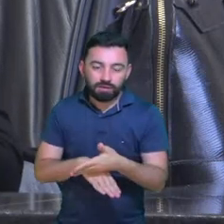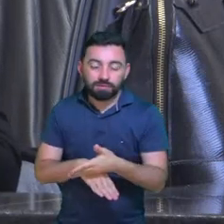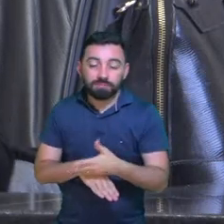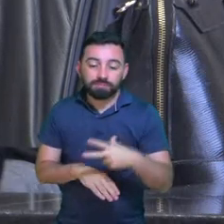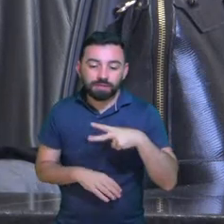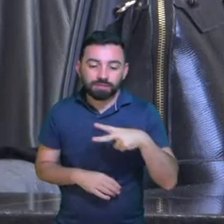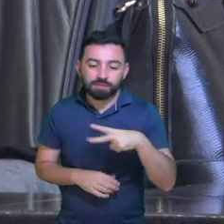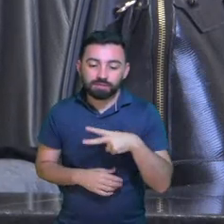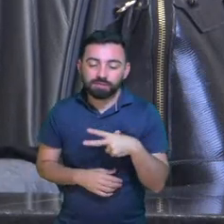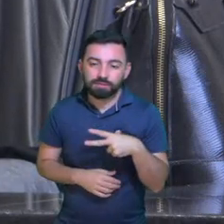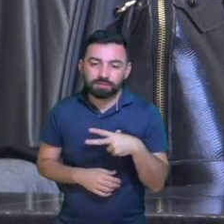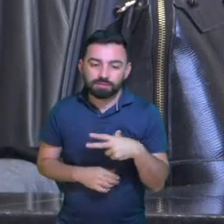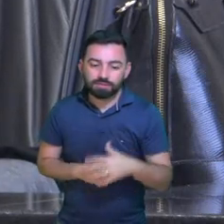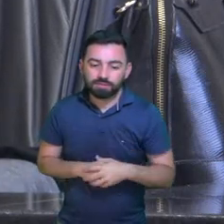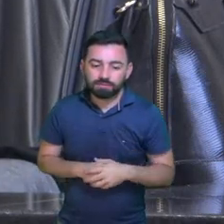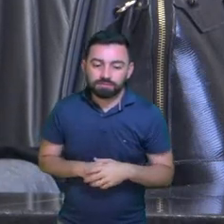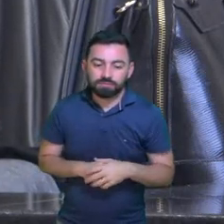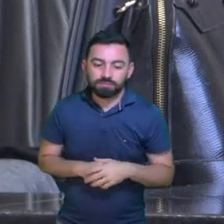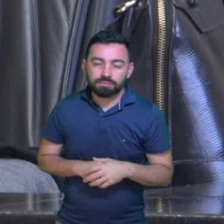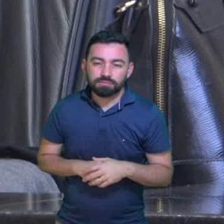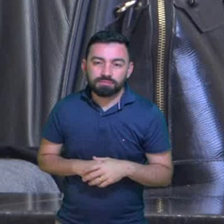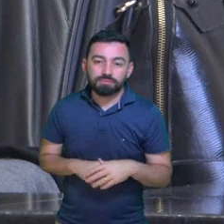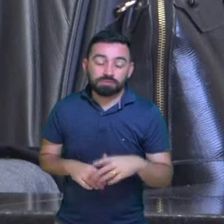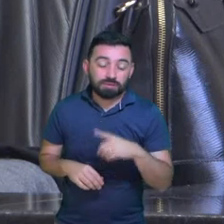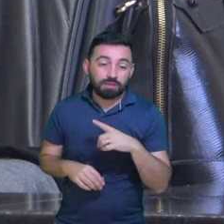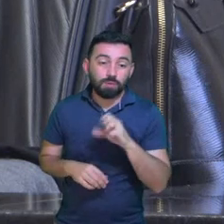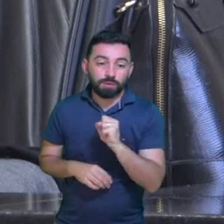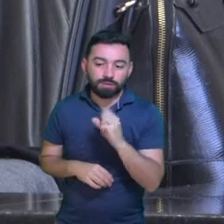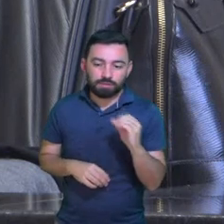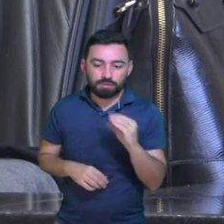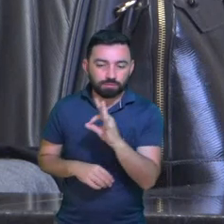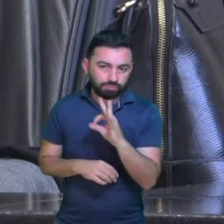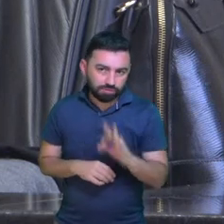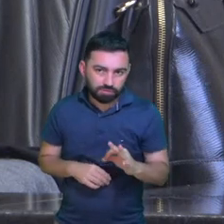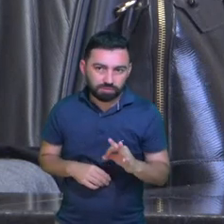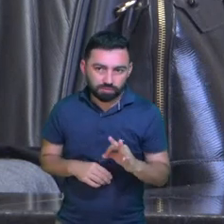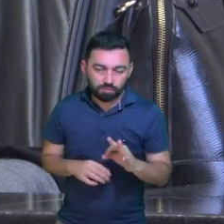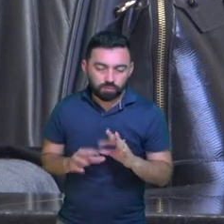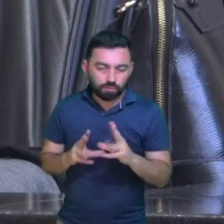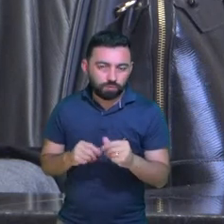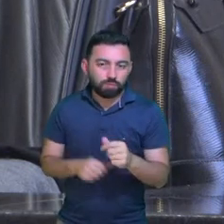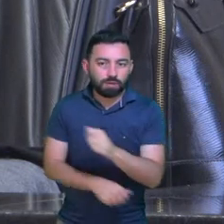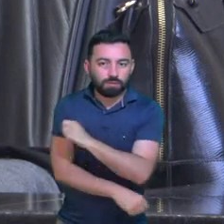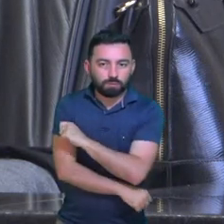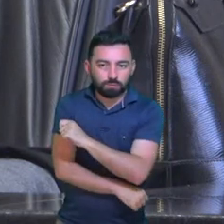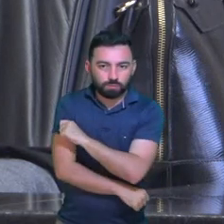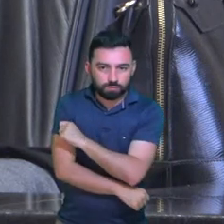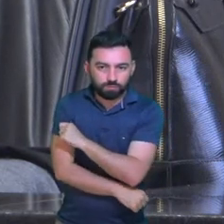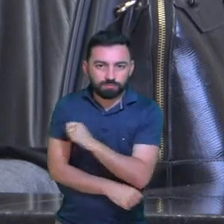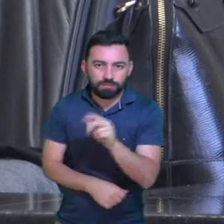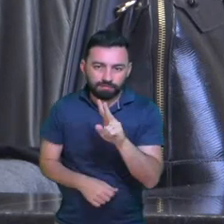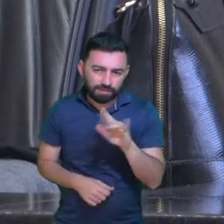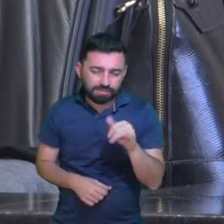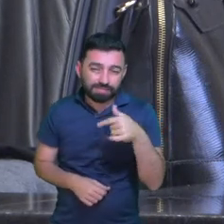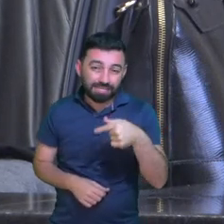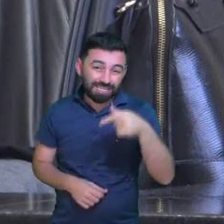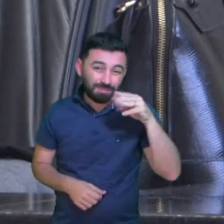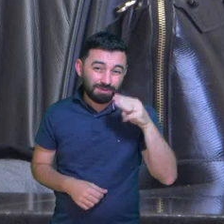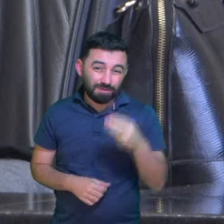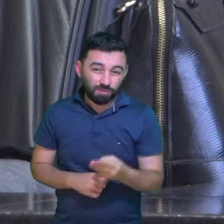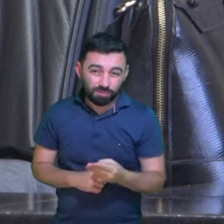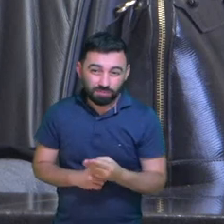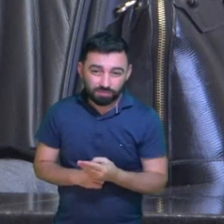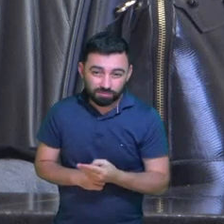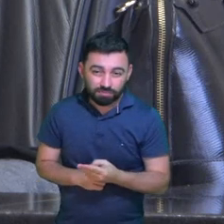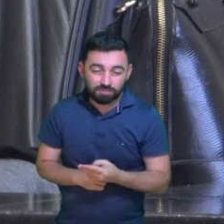privada e aí então nós temos 80% desses alunos que hoje tá chegando a 7 milhões um